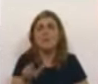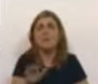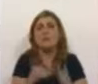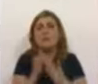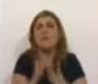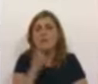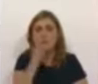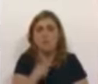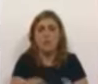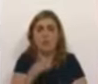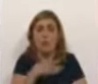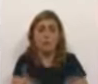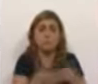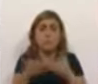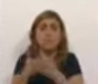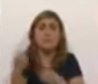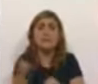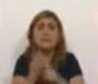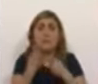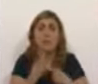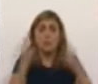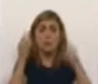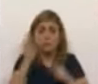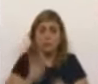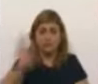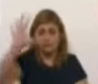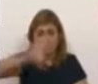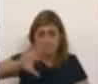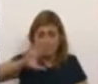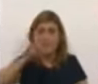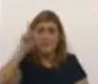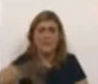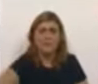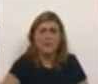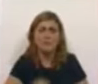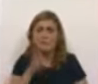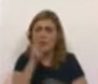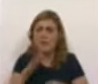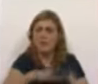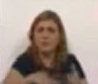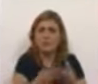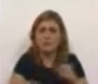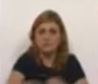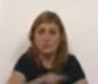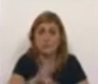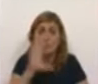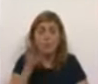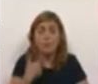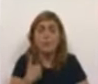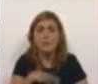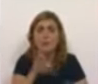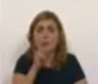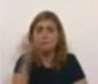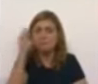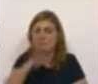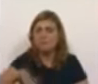àquelas populações quando encerrou serviços públicos do interior, quando liquidou explorações agrícolas, quando deixou o mundo rural